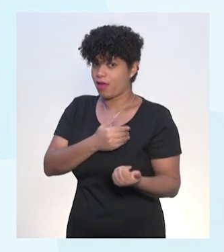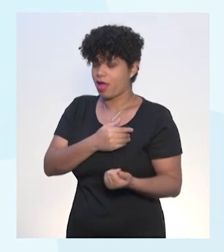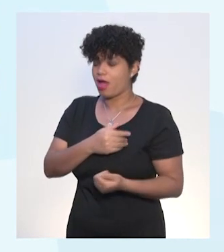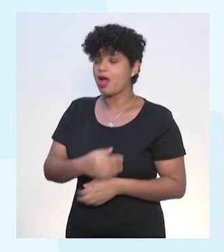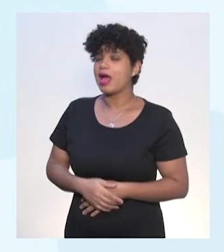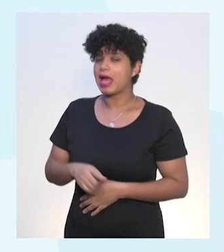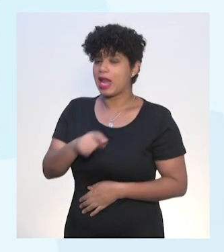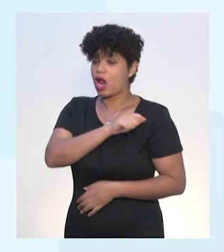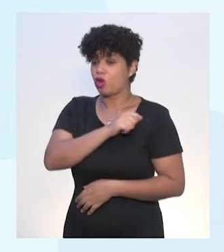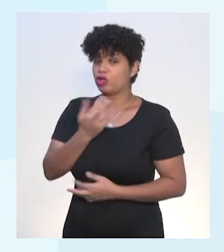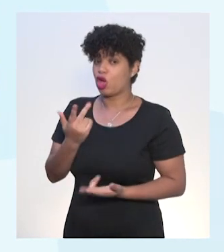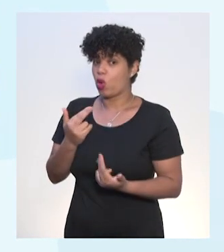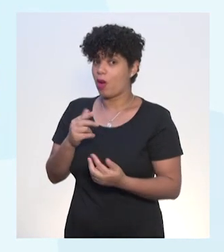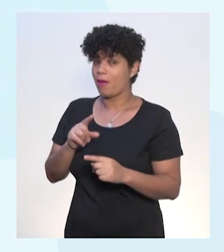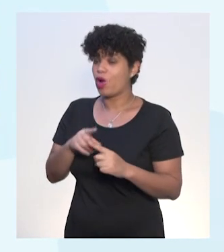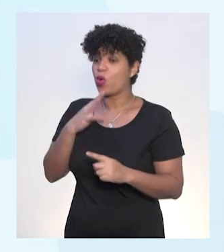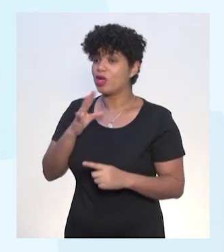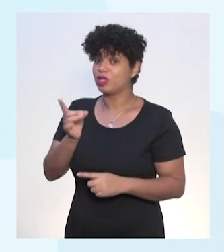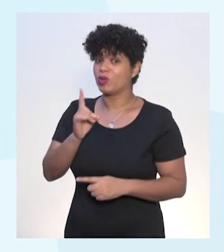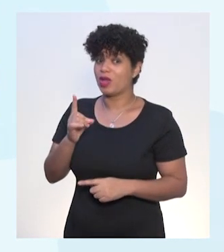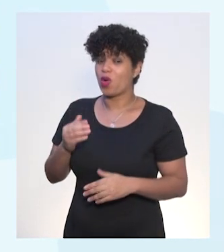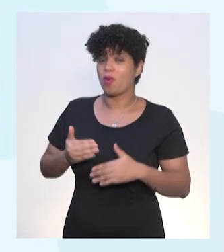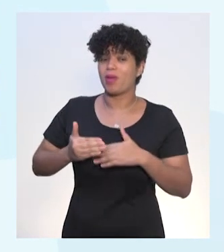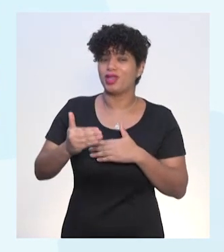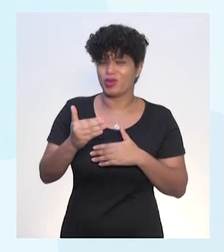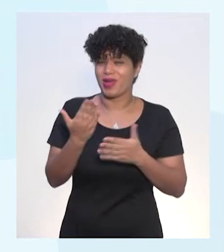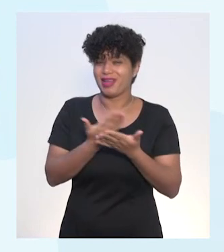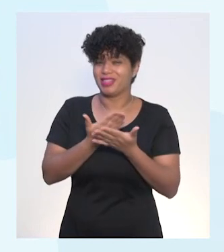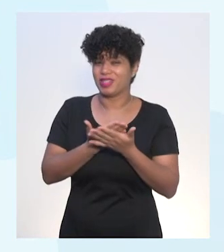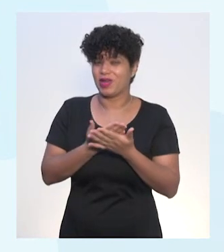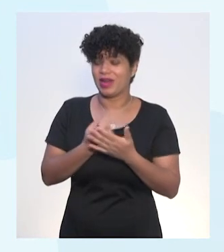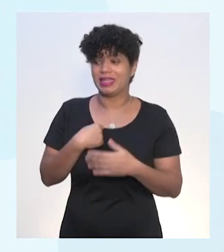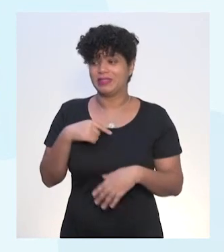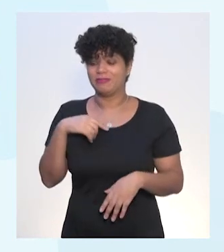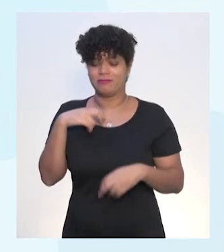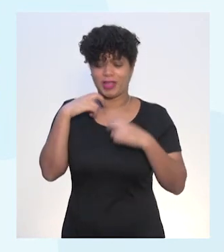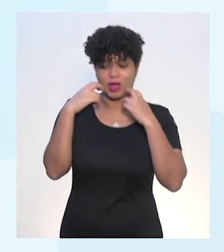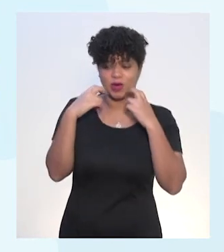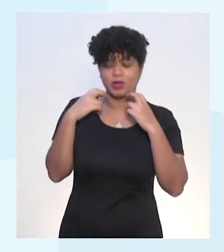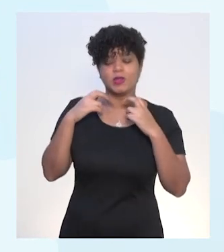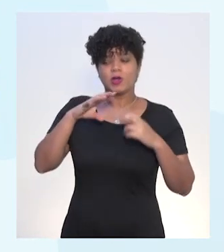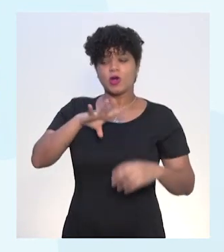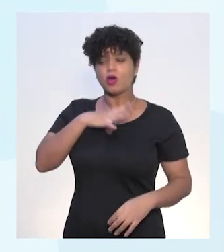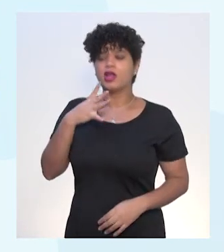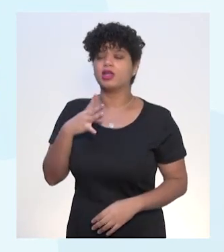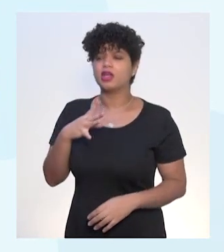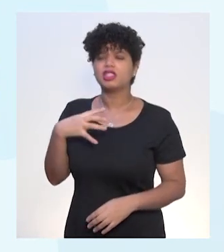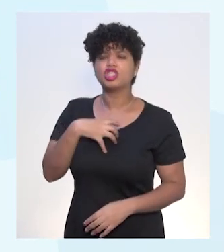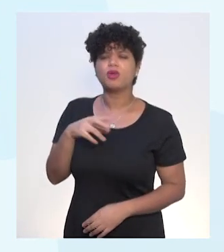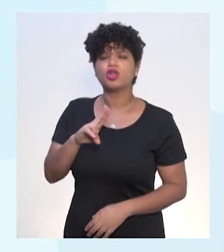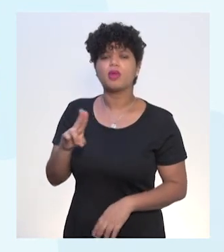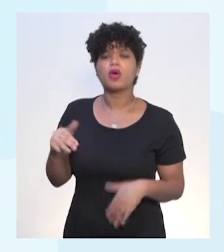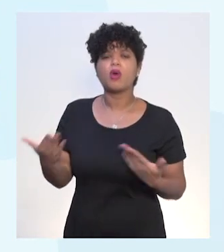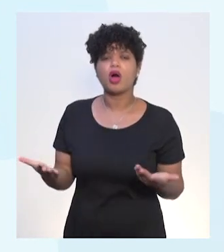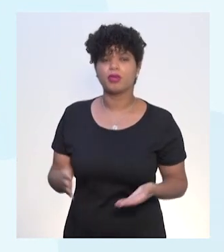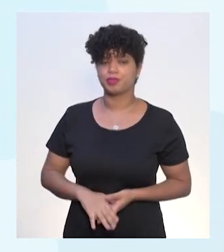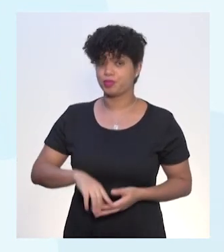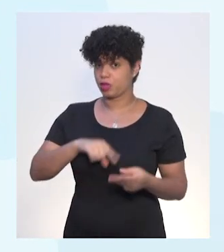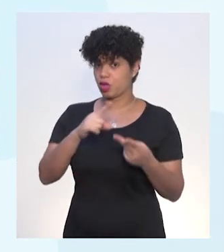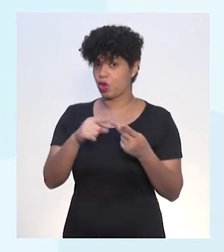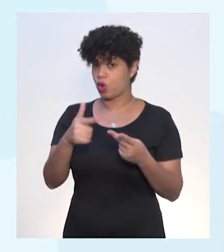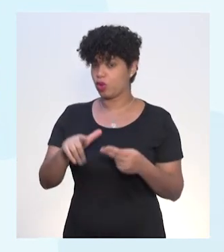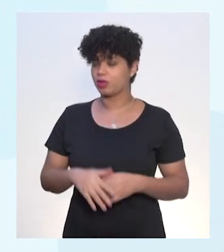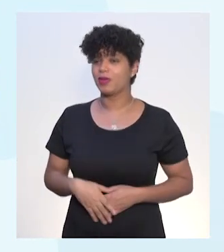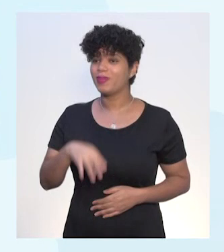conhecíamos no começo do ano ou como se referir ao que não deixou você desistir de tentar passar de